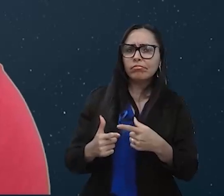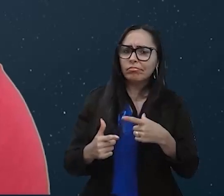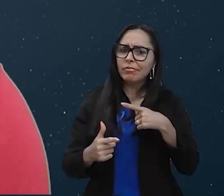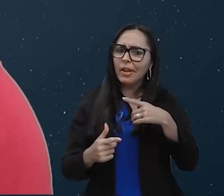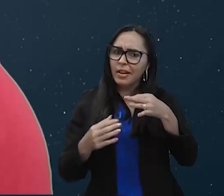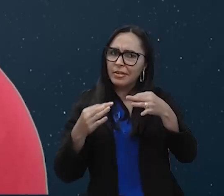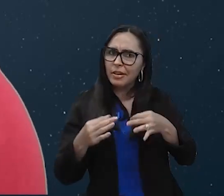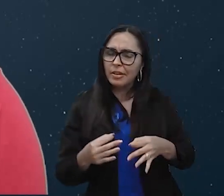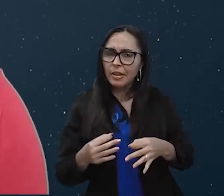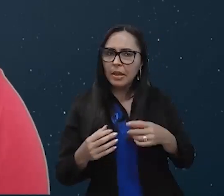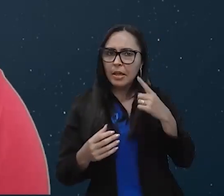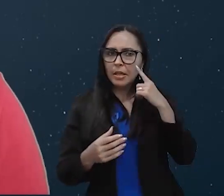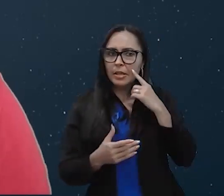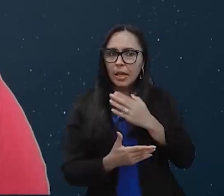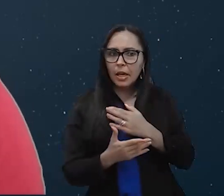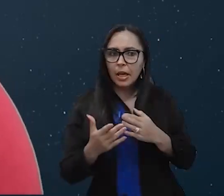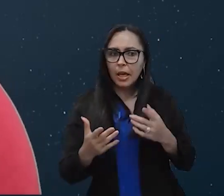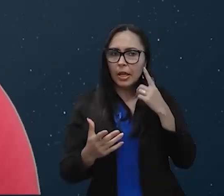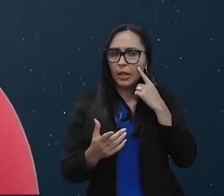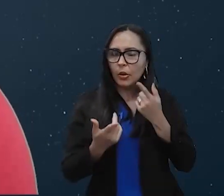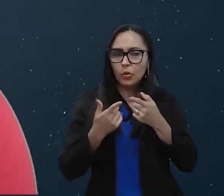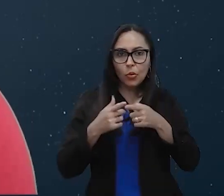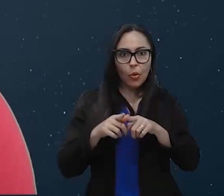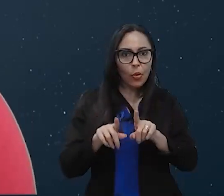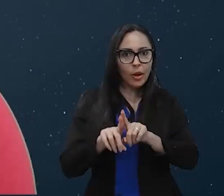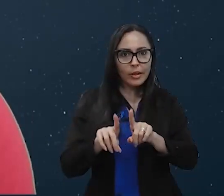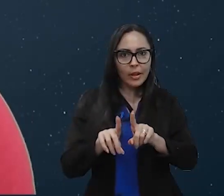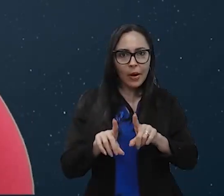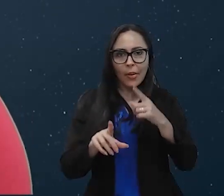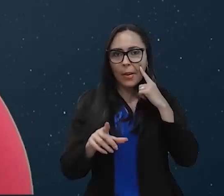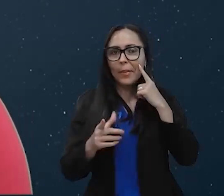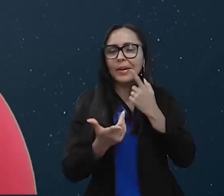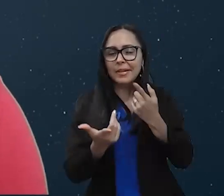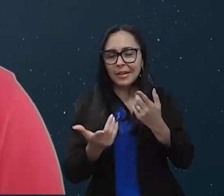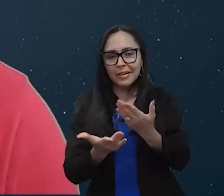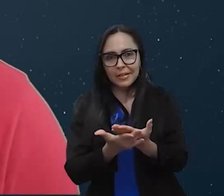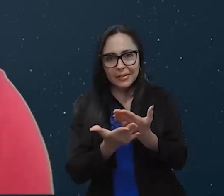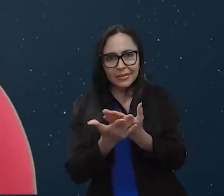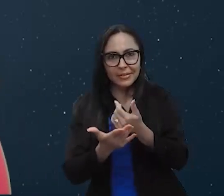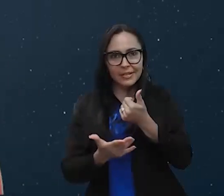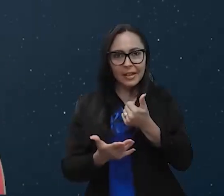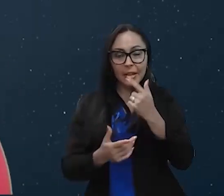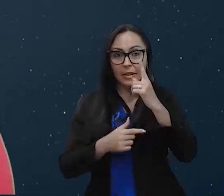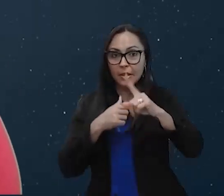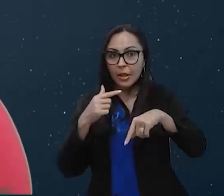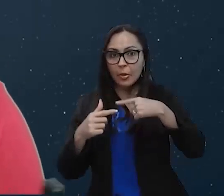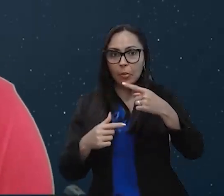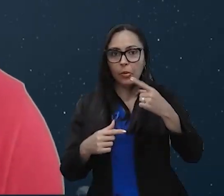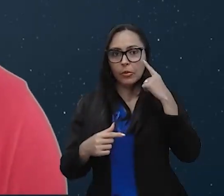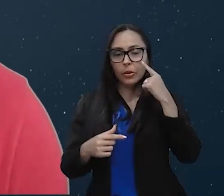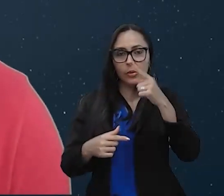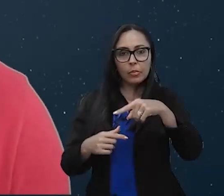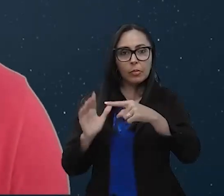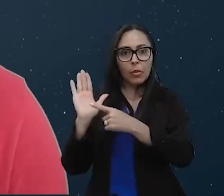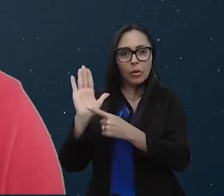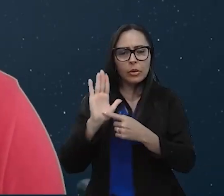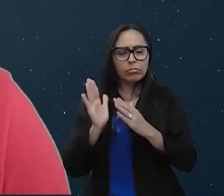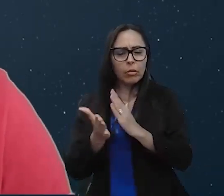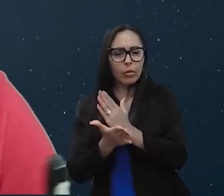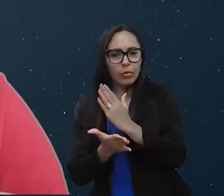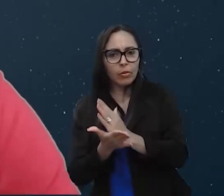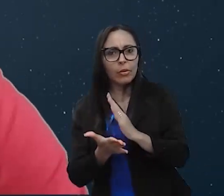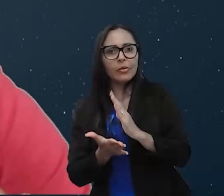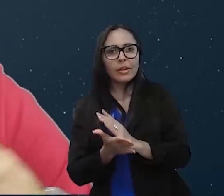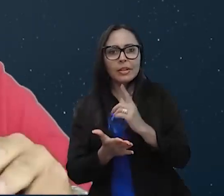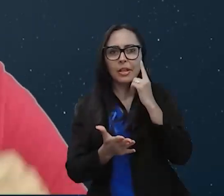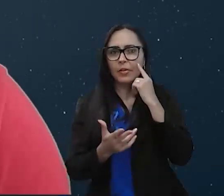certeza, por enquanto eles não são teu concorrente, eles são teus parceiros de estudo, tá certo? Depois que eles disserem para você qual o curso que vão fazer, se